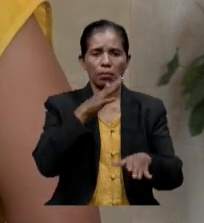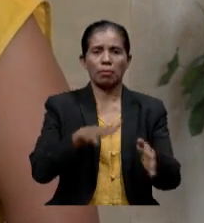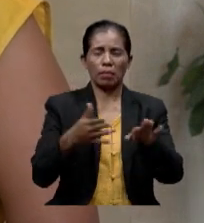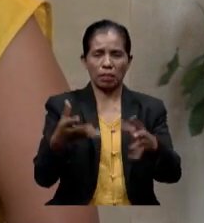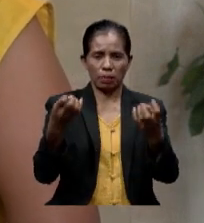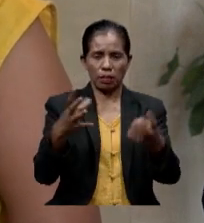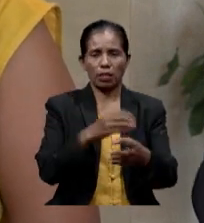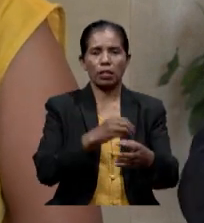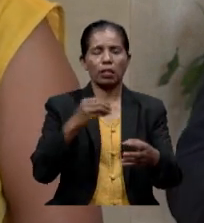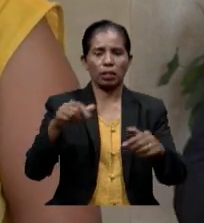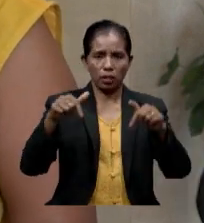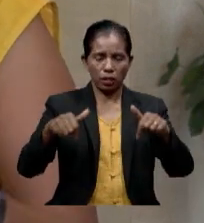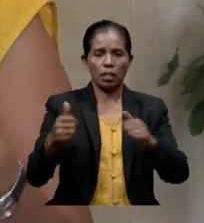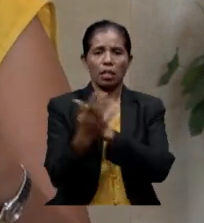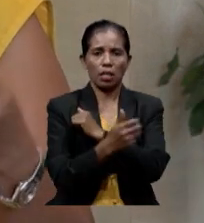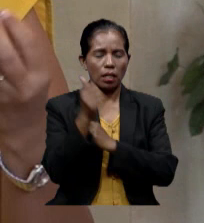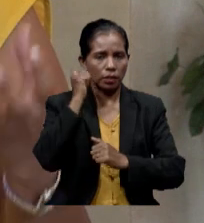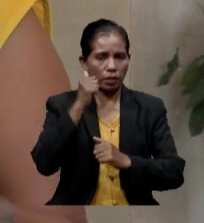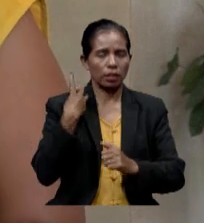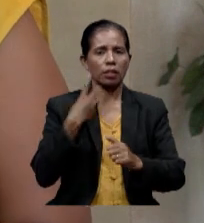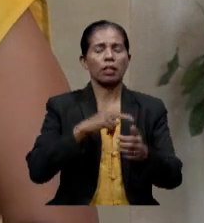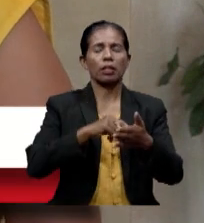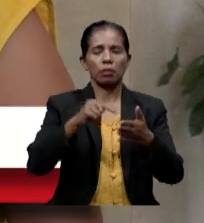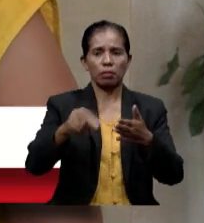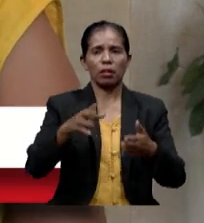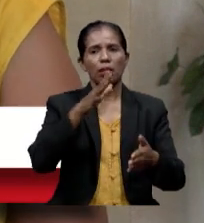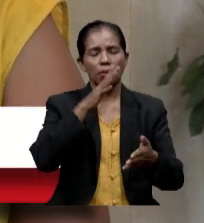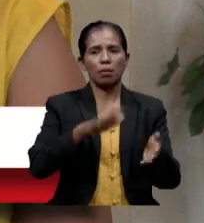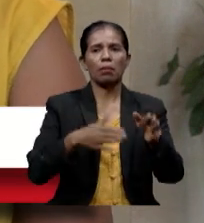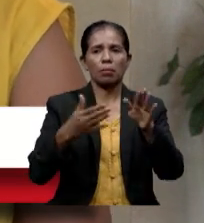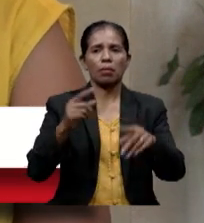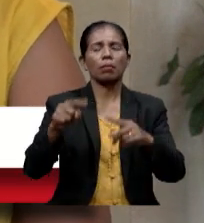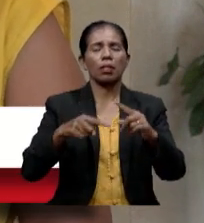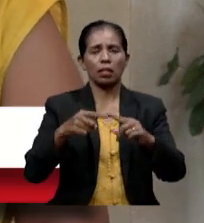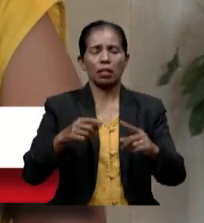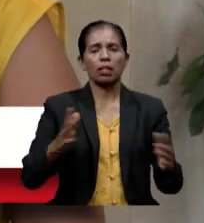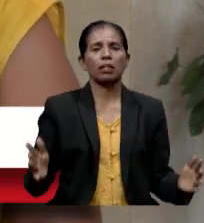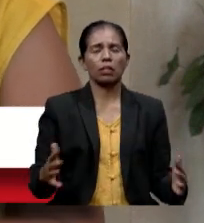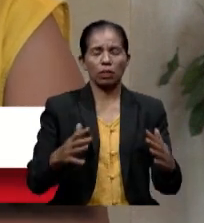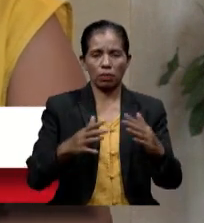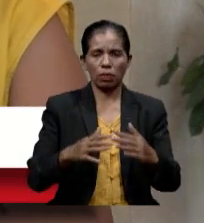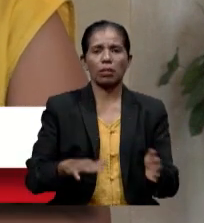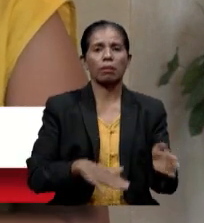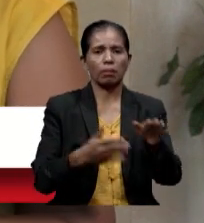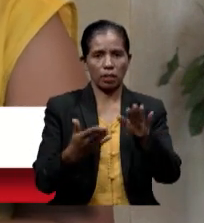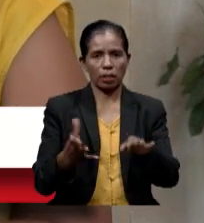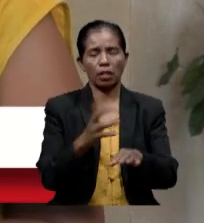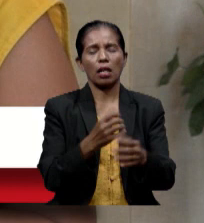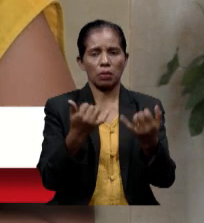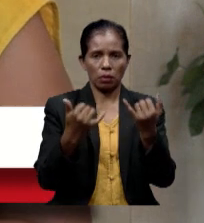i region sudeste asiatiku ita ne numero inan nebe mate bangira isin rua no tur ahine agora da